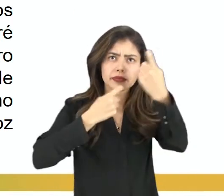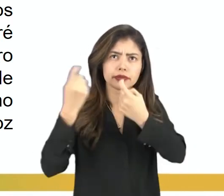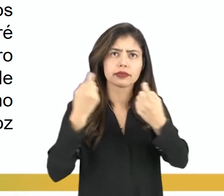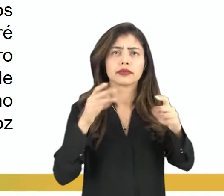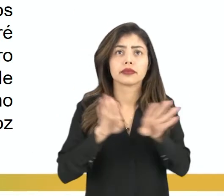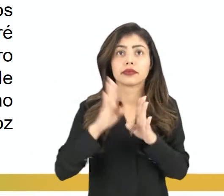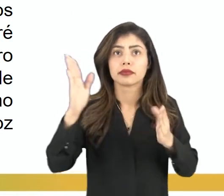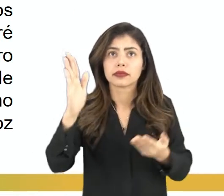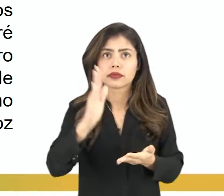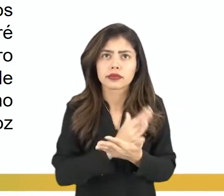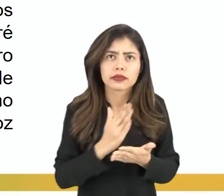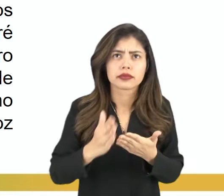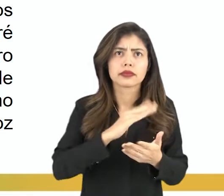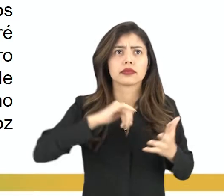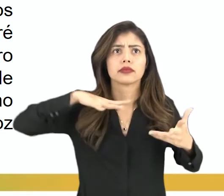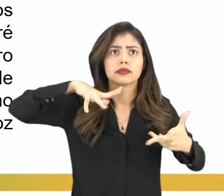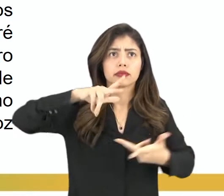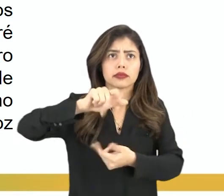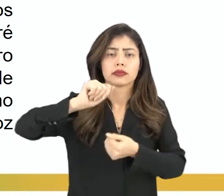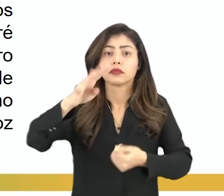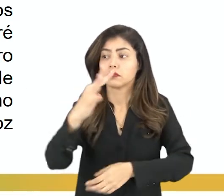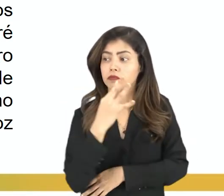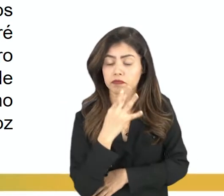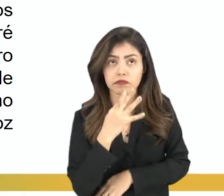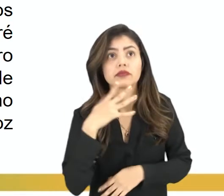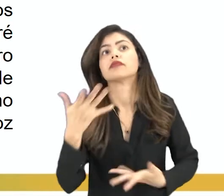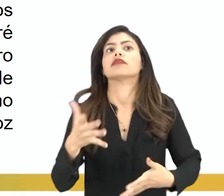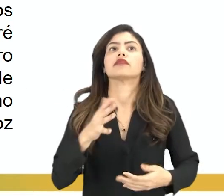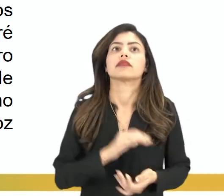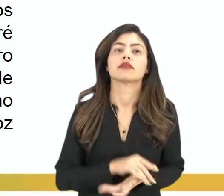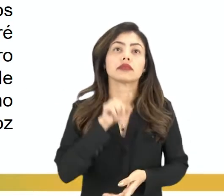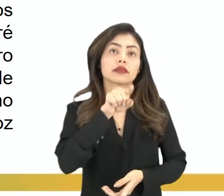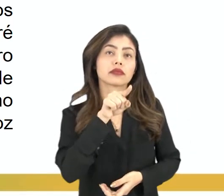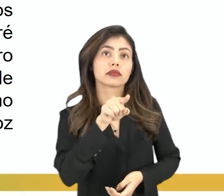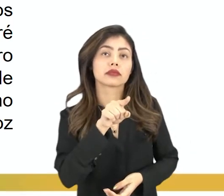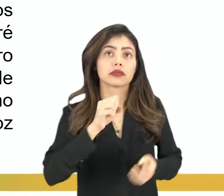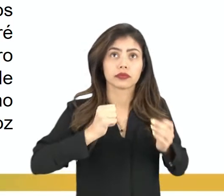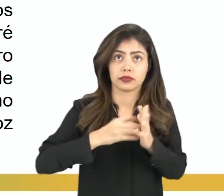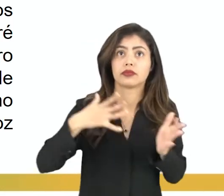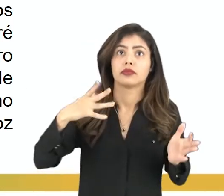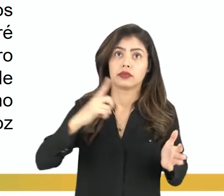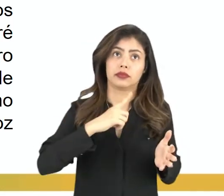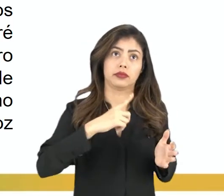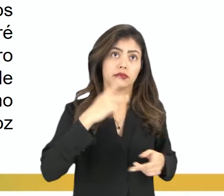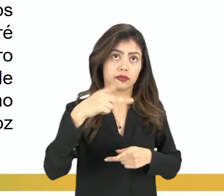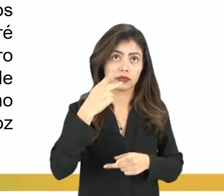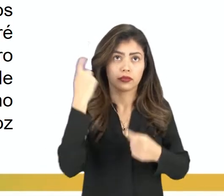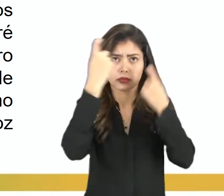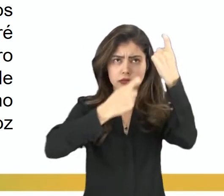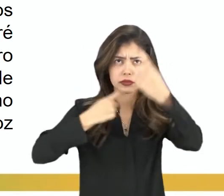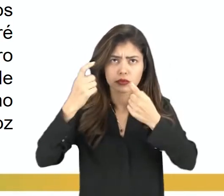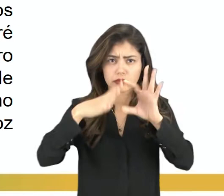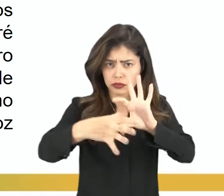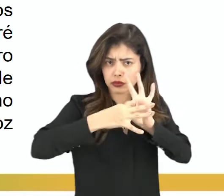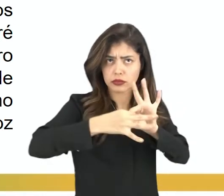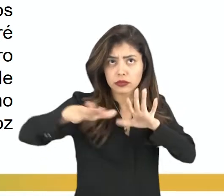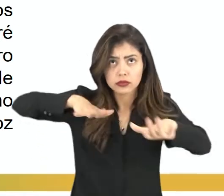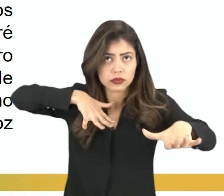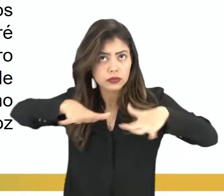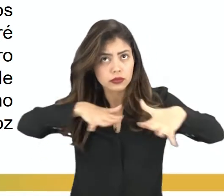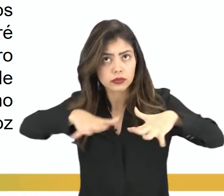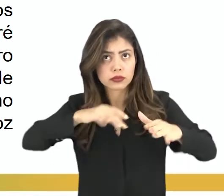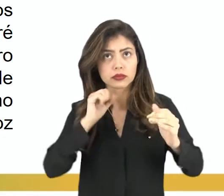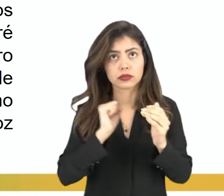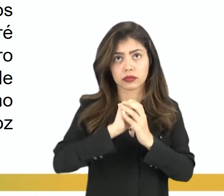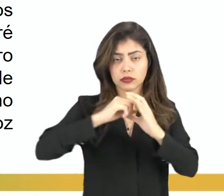arte, como via de expressão, é algo universalmente reconhecido. Neste tocante, muitas vezes estaremos falando